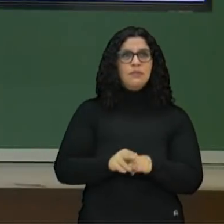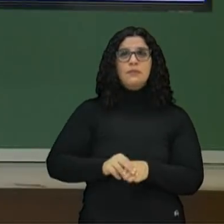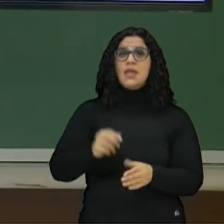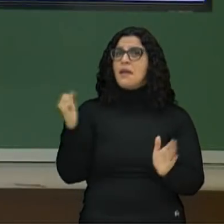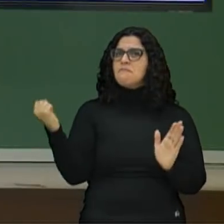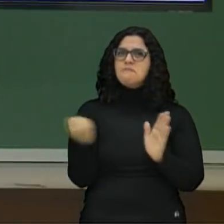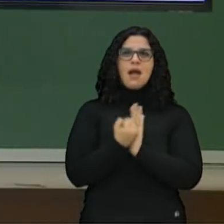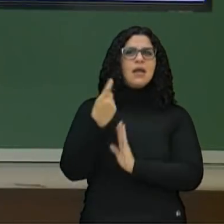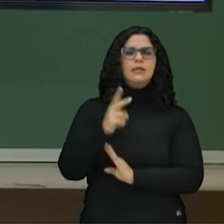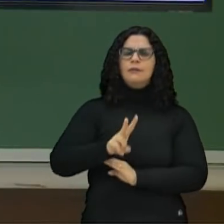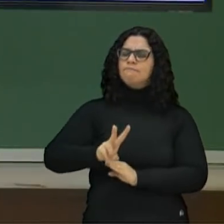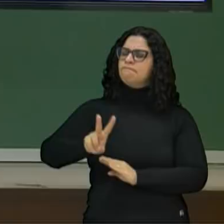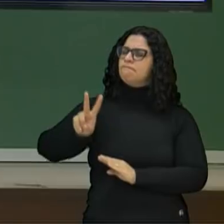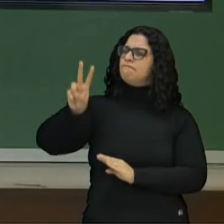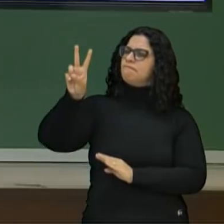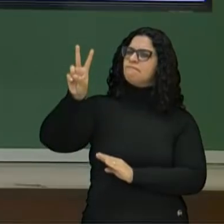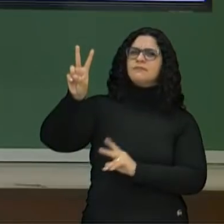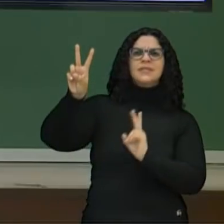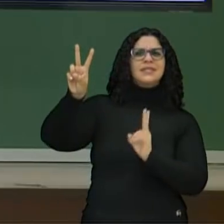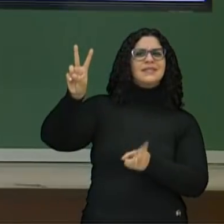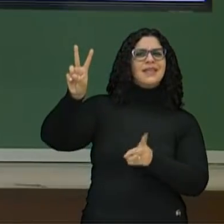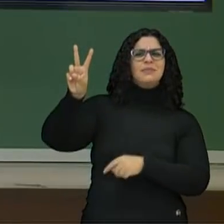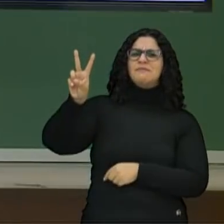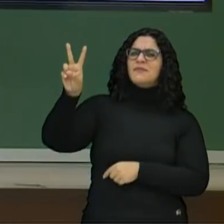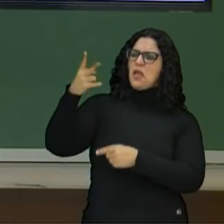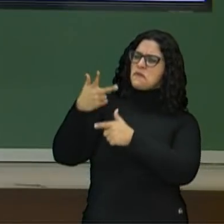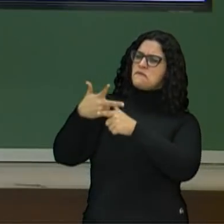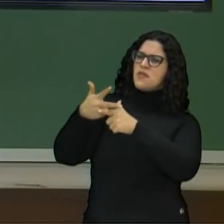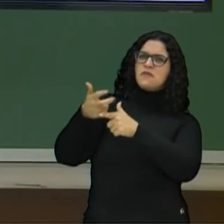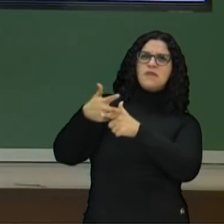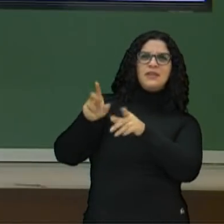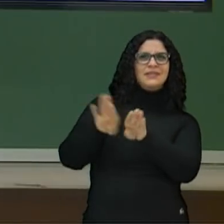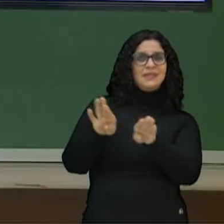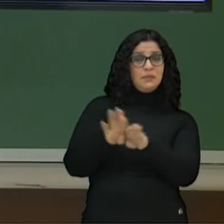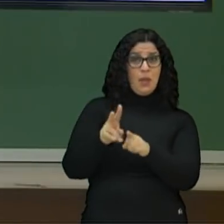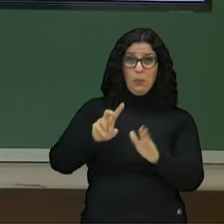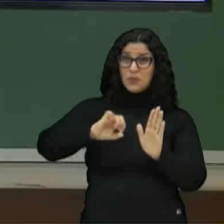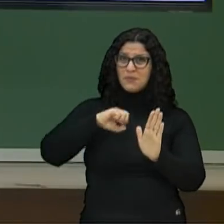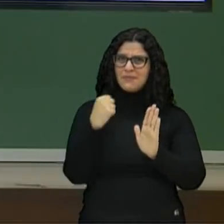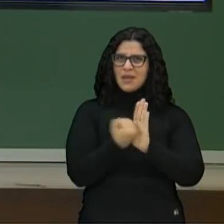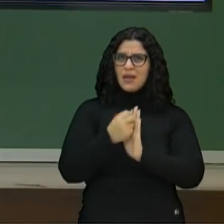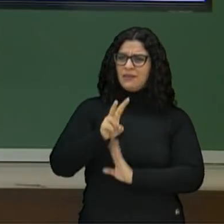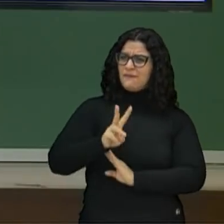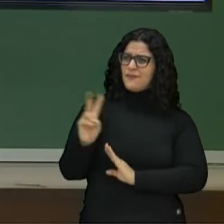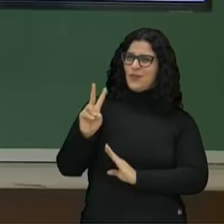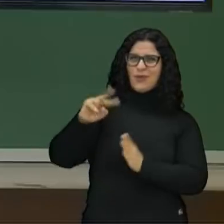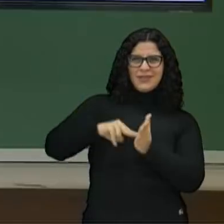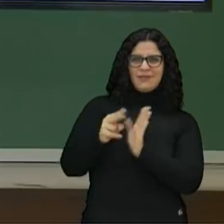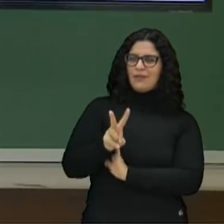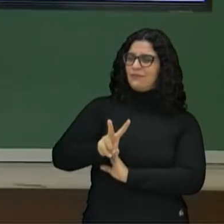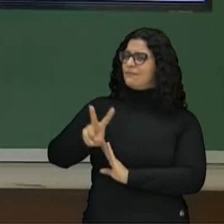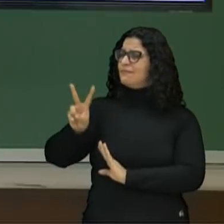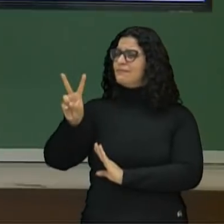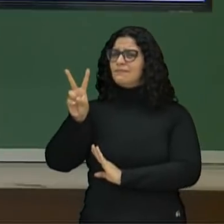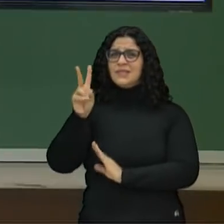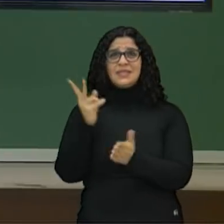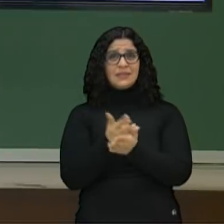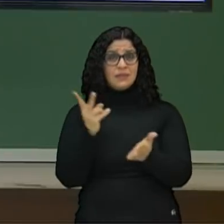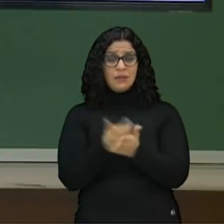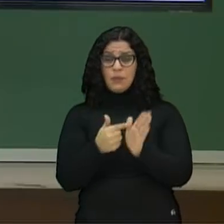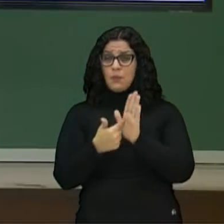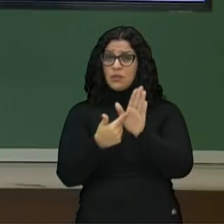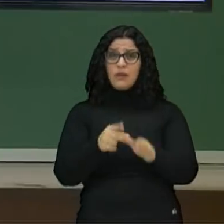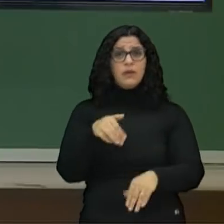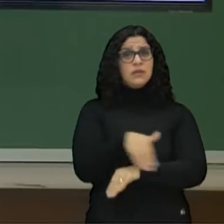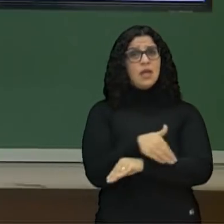marca registrada dele durante a guerra, esse V da vitória. Winston Churchill, durante os bombardeios alemães à Inglaterra, saía